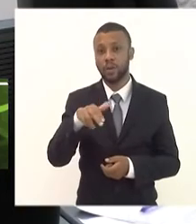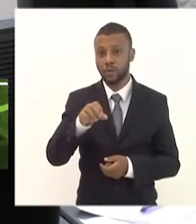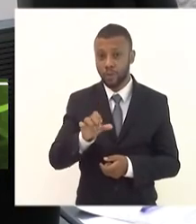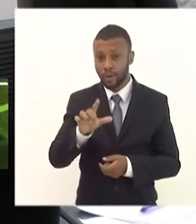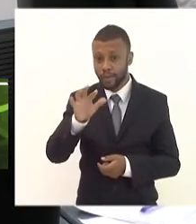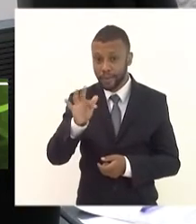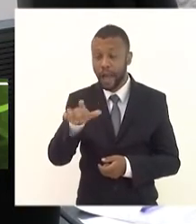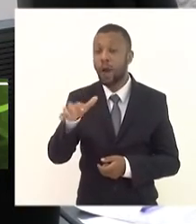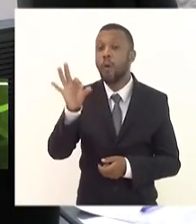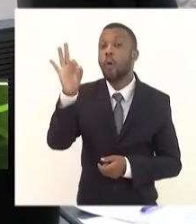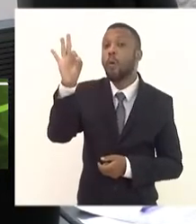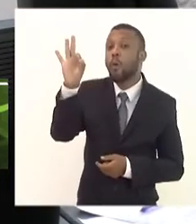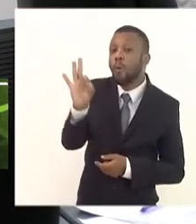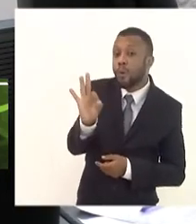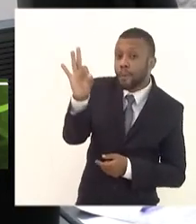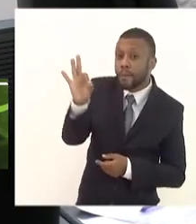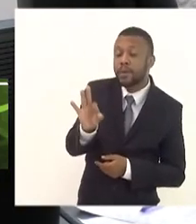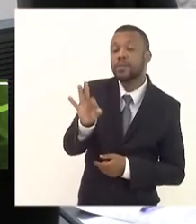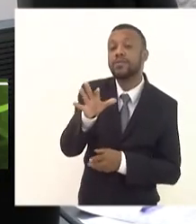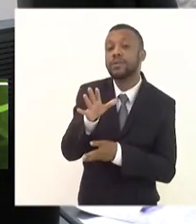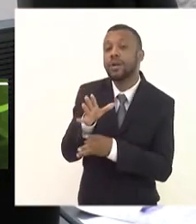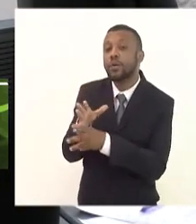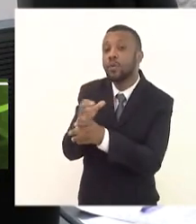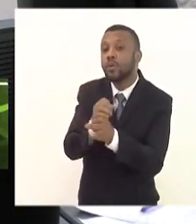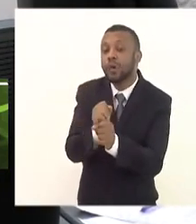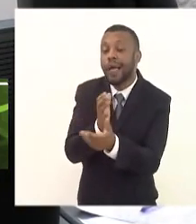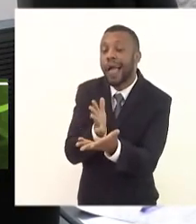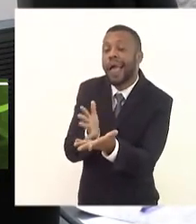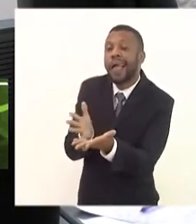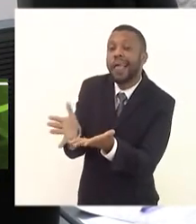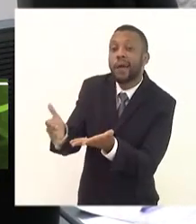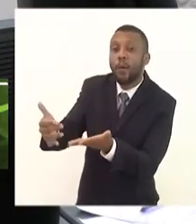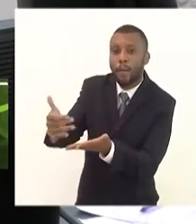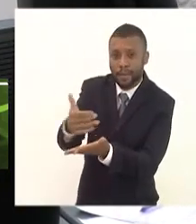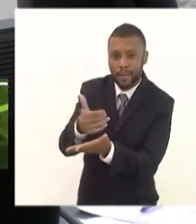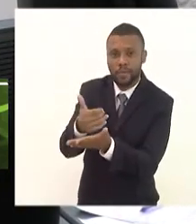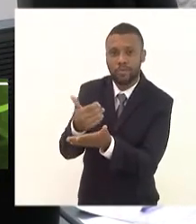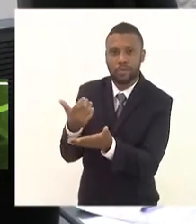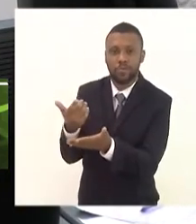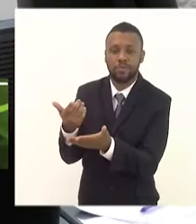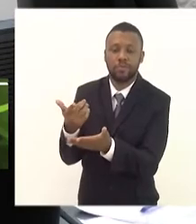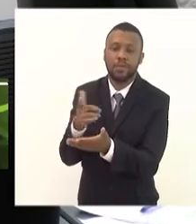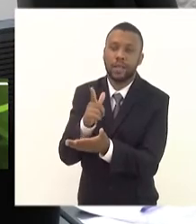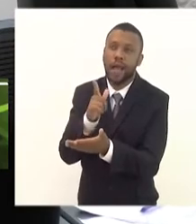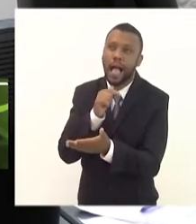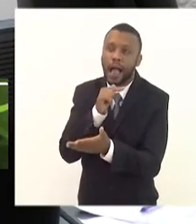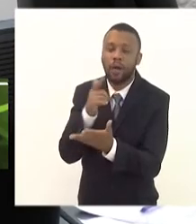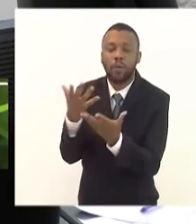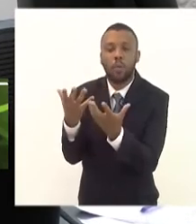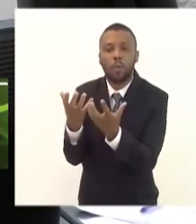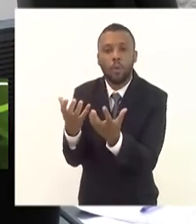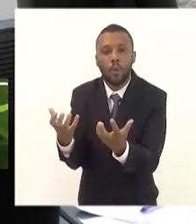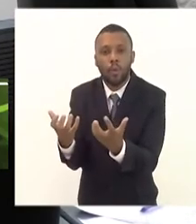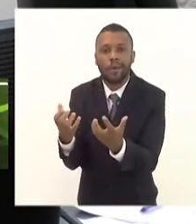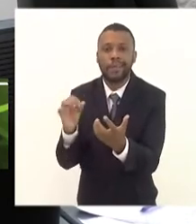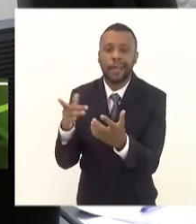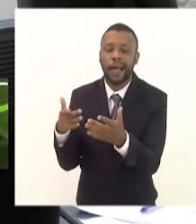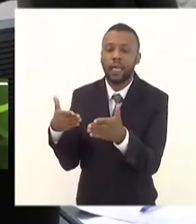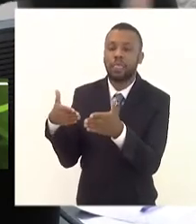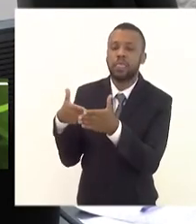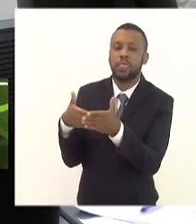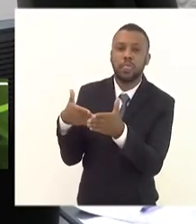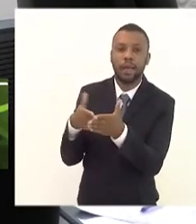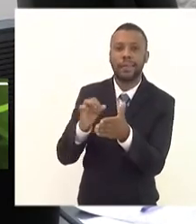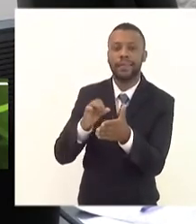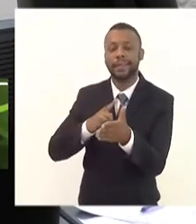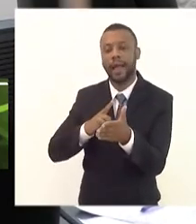coeficiente de escoamento que se calcula para as águas, função, se está em encosta, com inclinação, se está